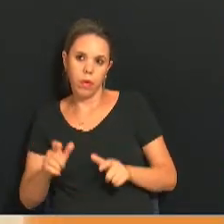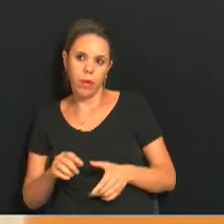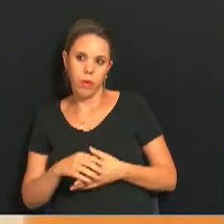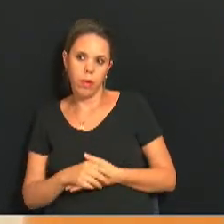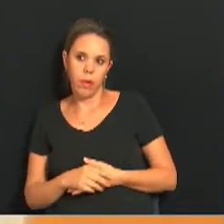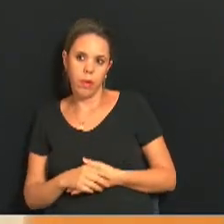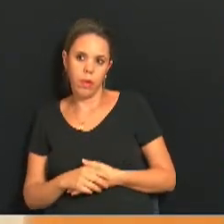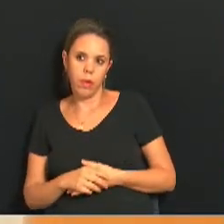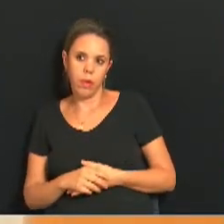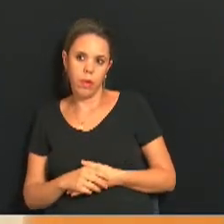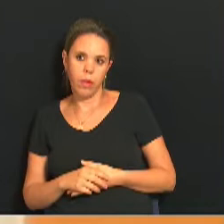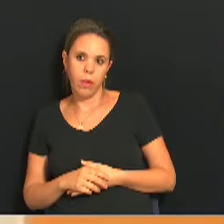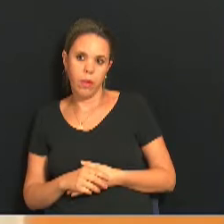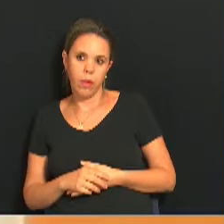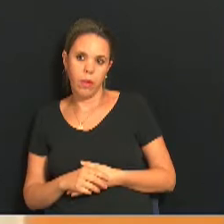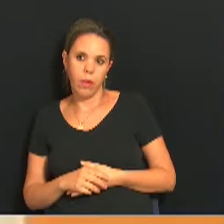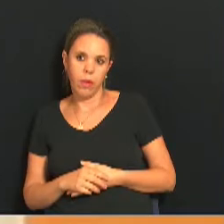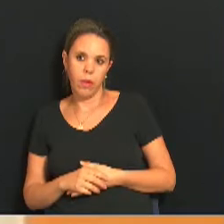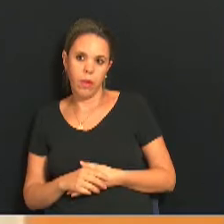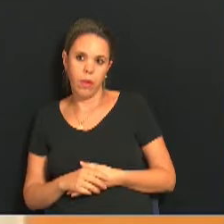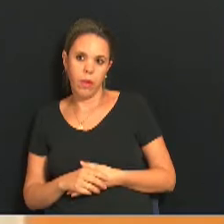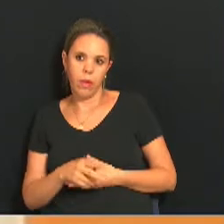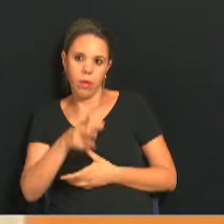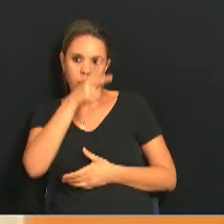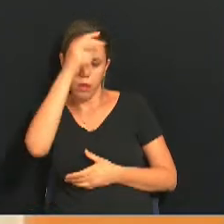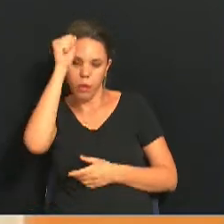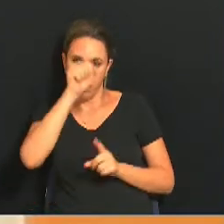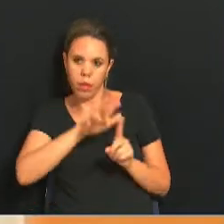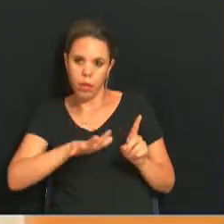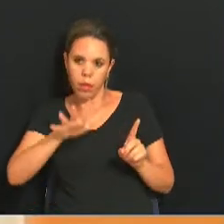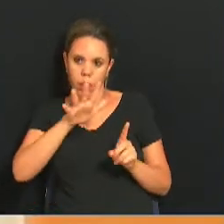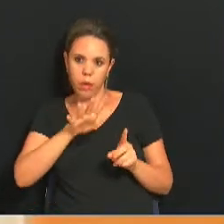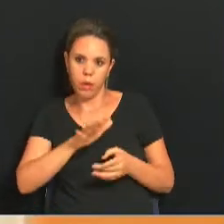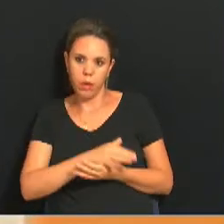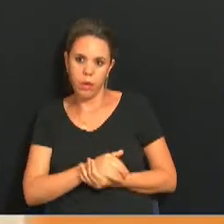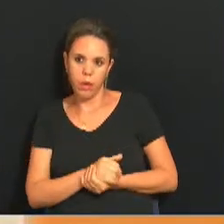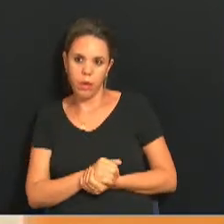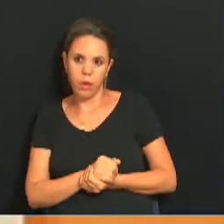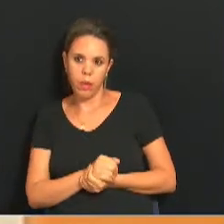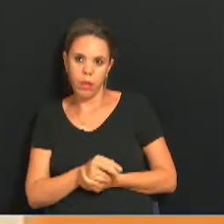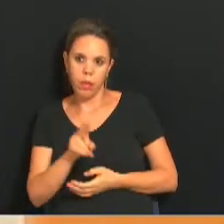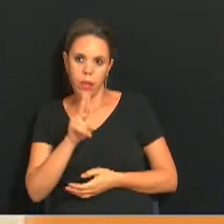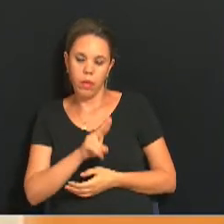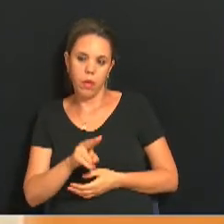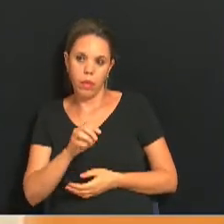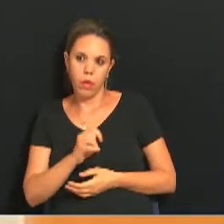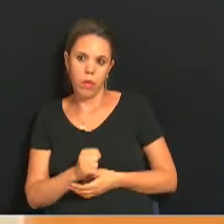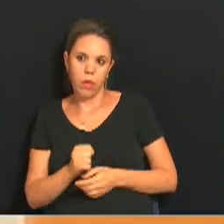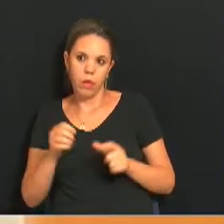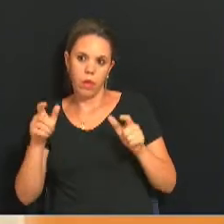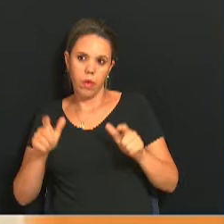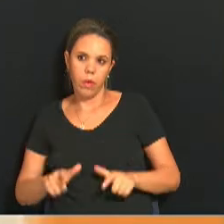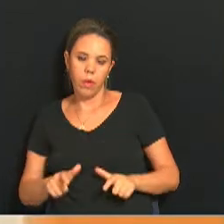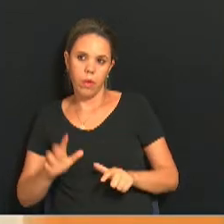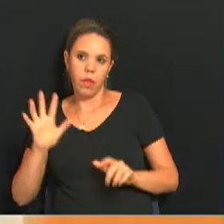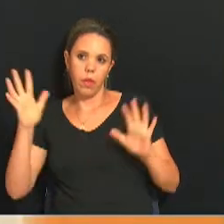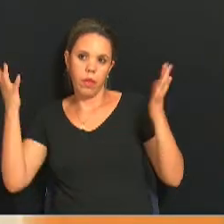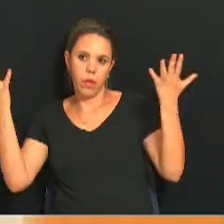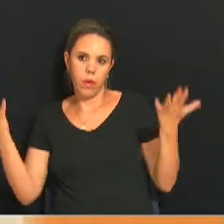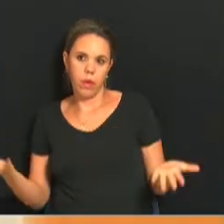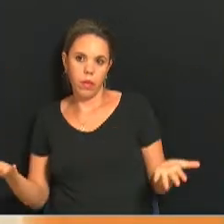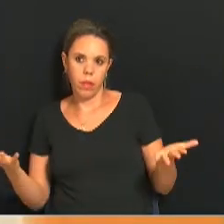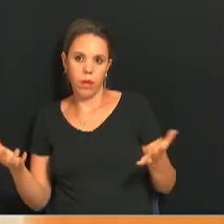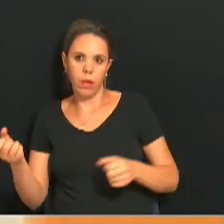uso de um grande Parque público para todas as sociedades e da luz de um espaço de eventos de